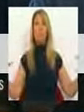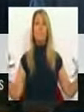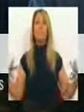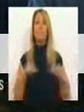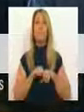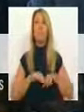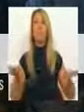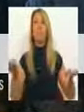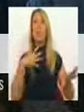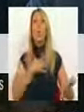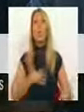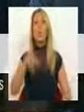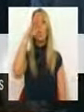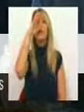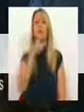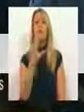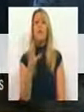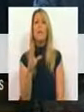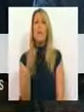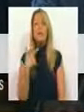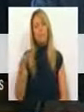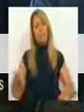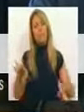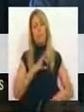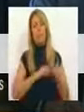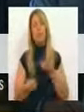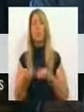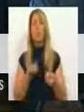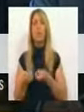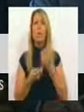gostaria de saber, também, para terminar, Sr. Coordenador,